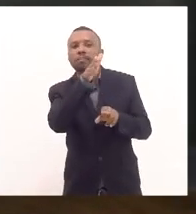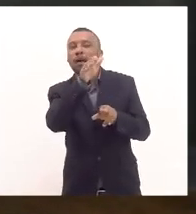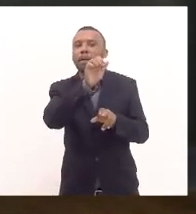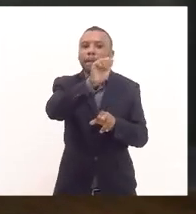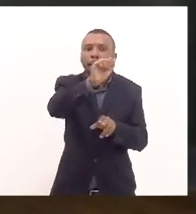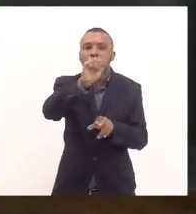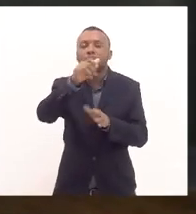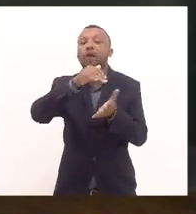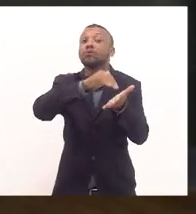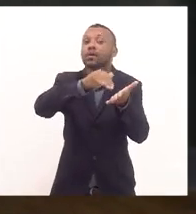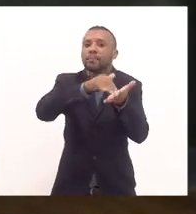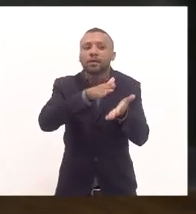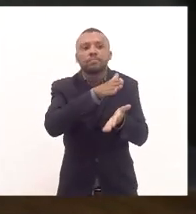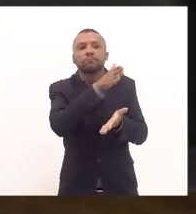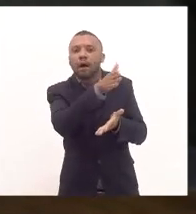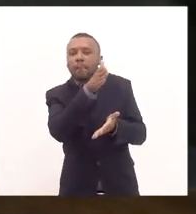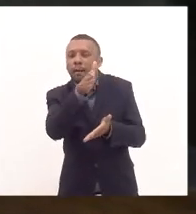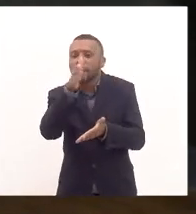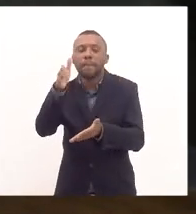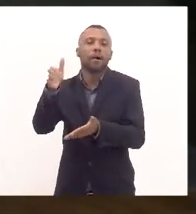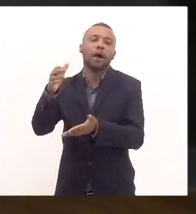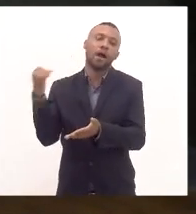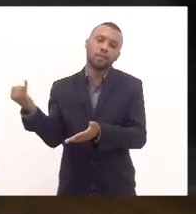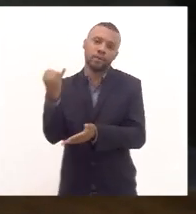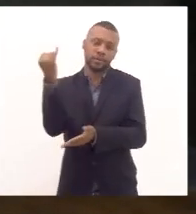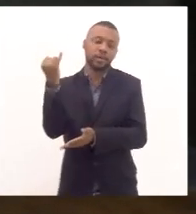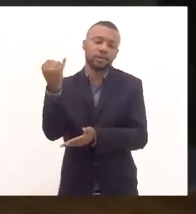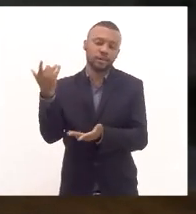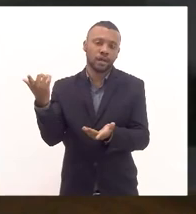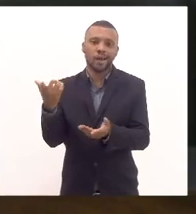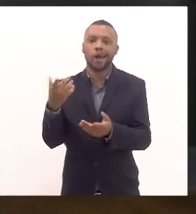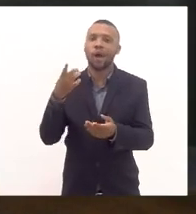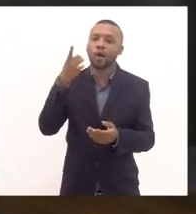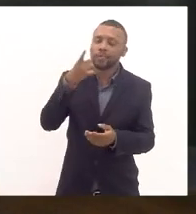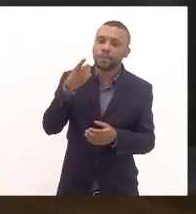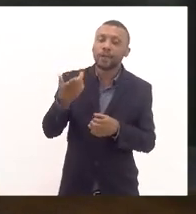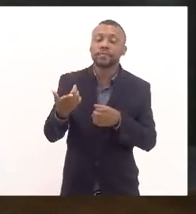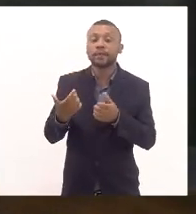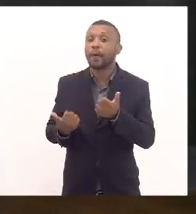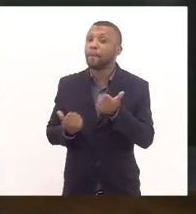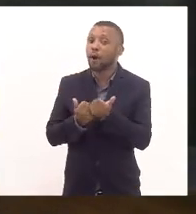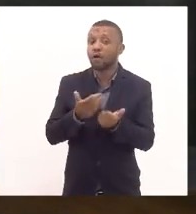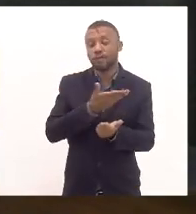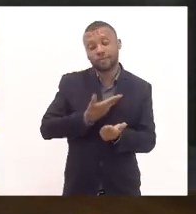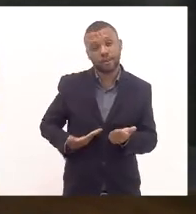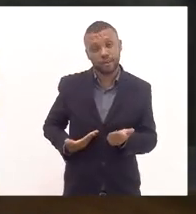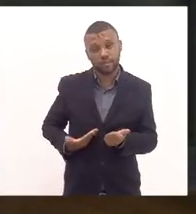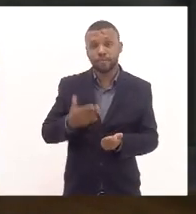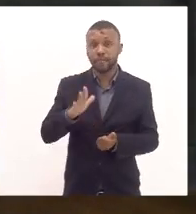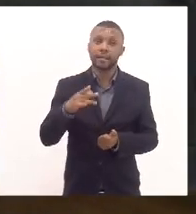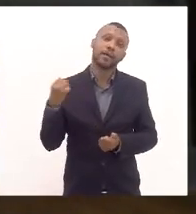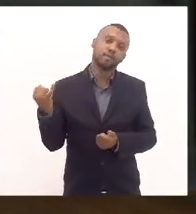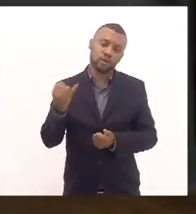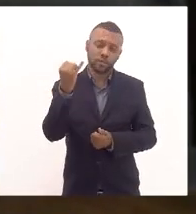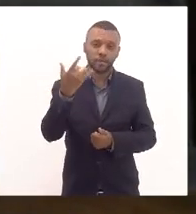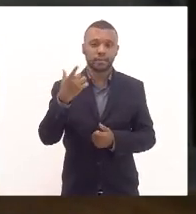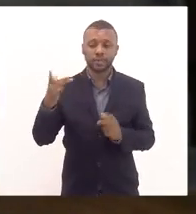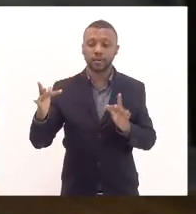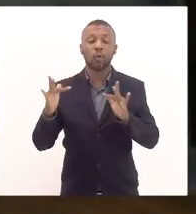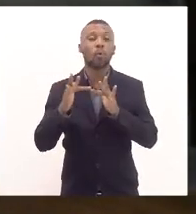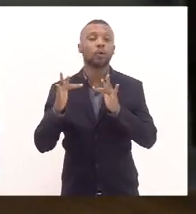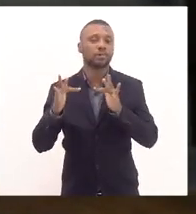importante Ainda que os deputados da base do governo mas é importante essa proximidade do